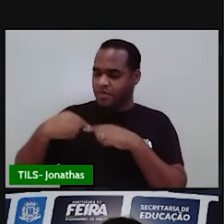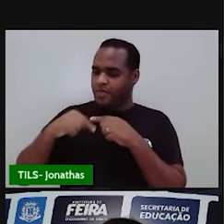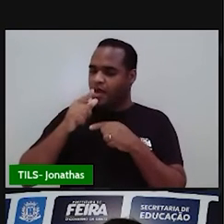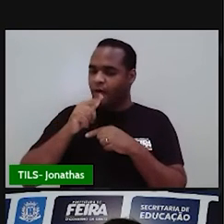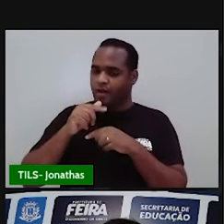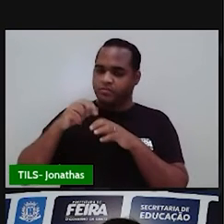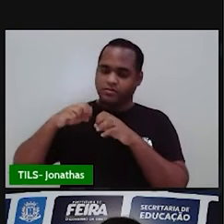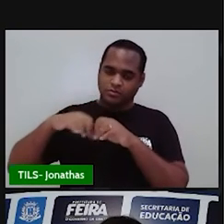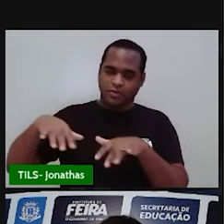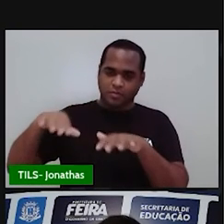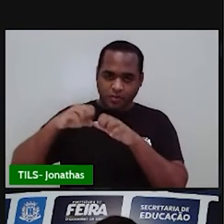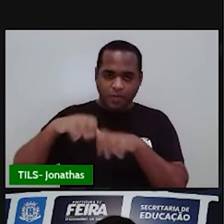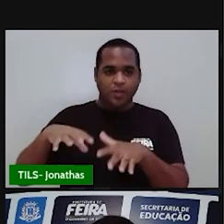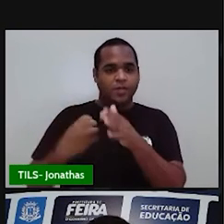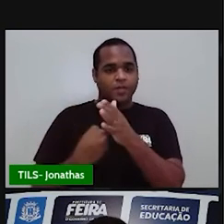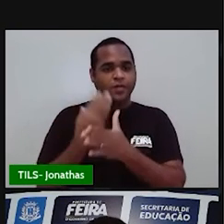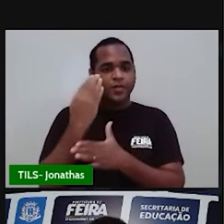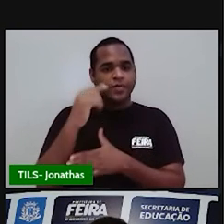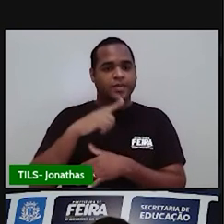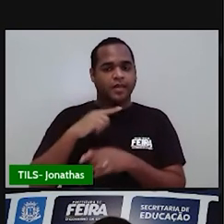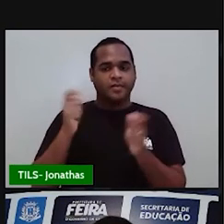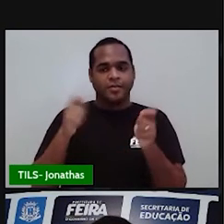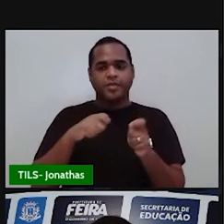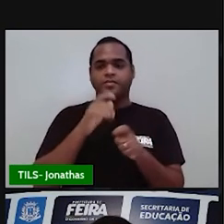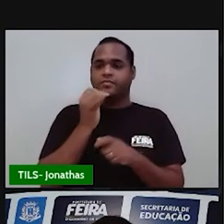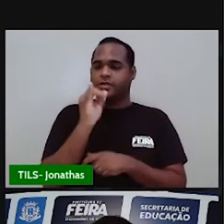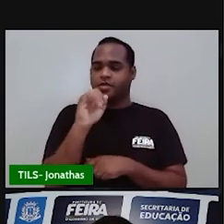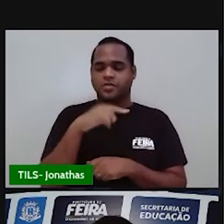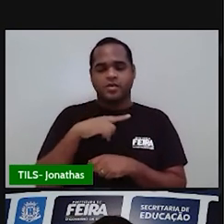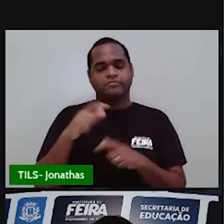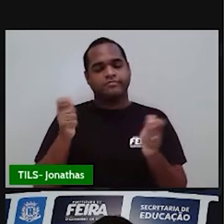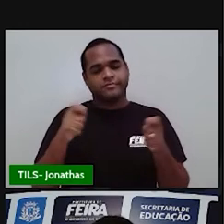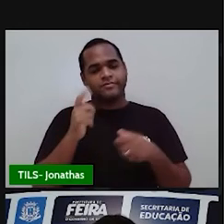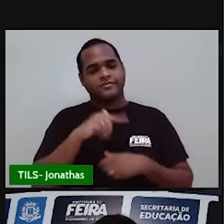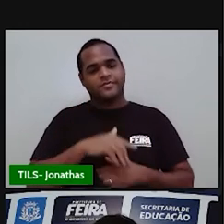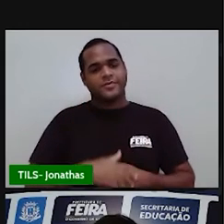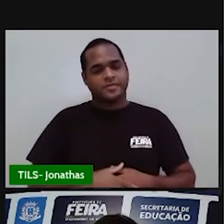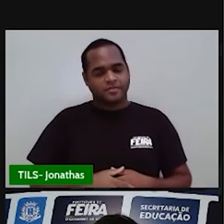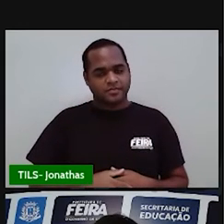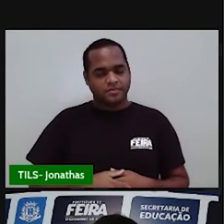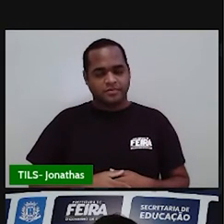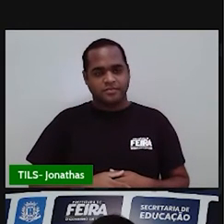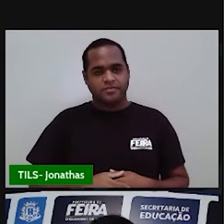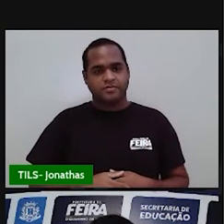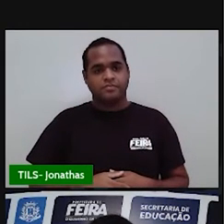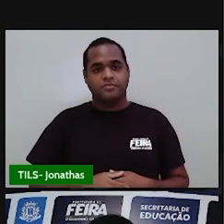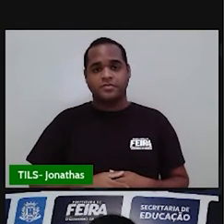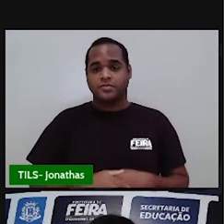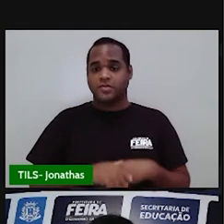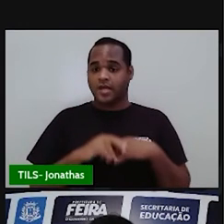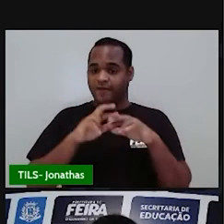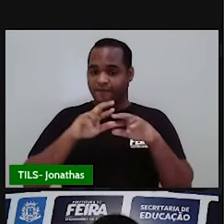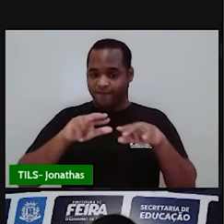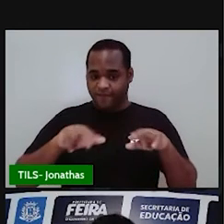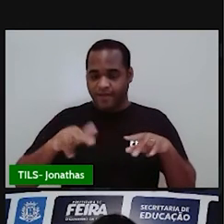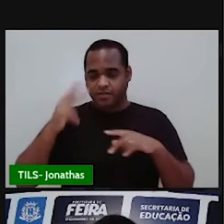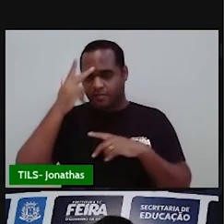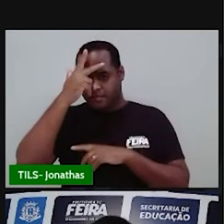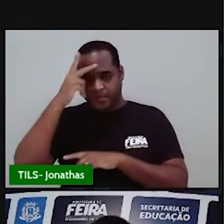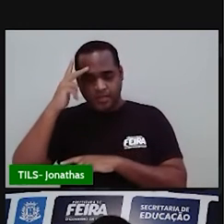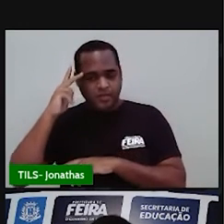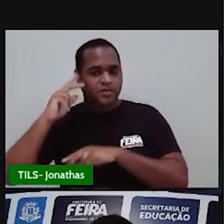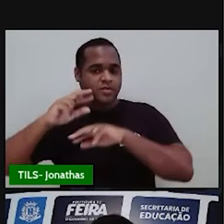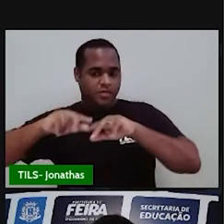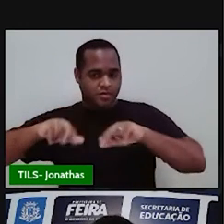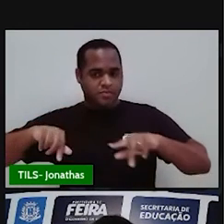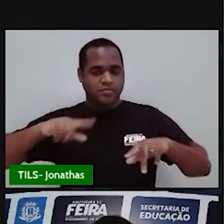produzida para fazer energia elétrica. Então, imagino milhões de pessoas fazendo isso